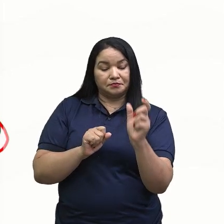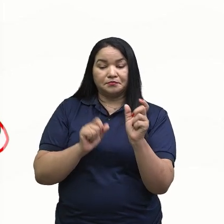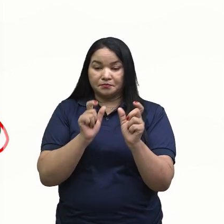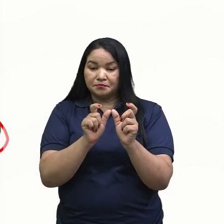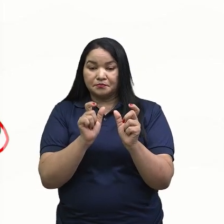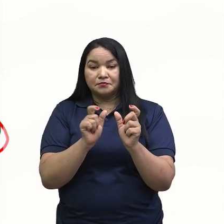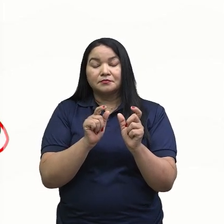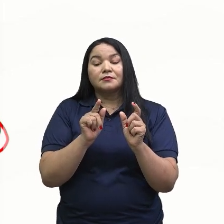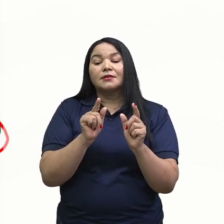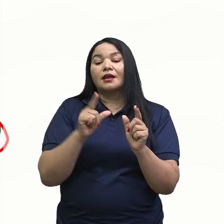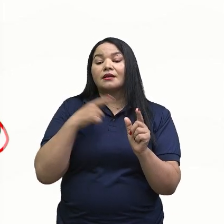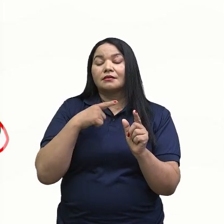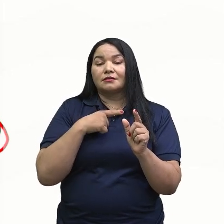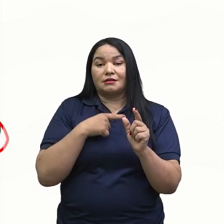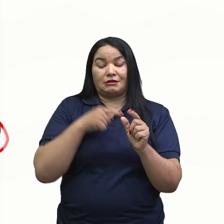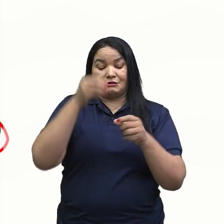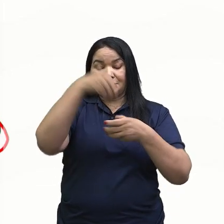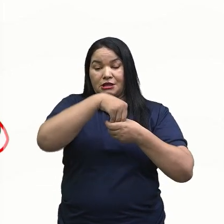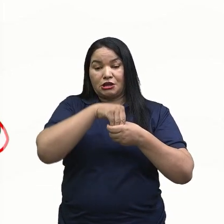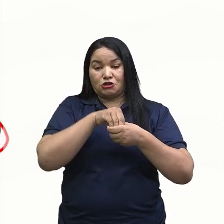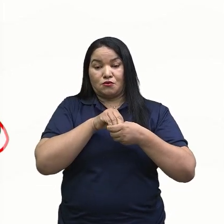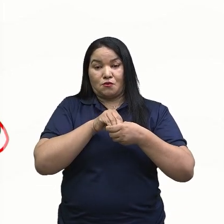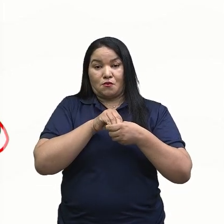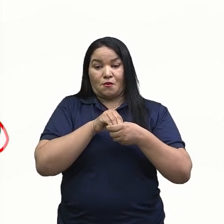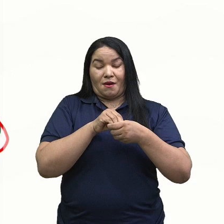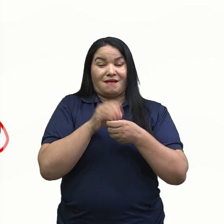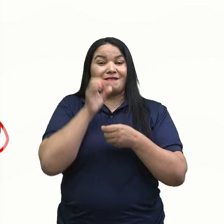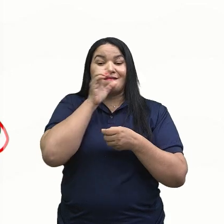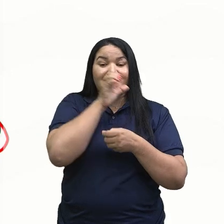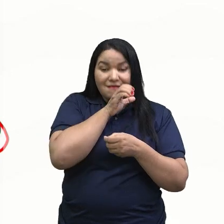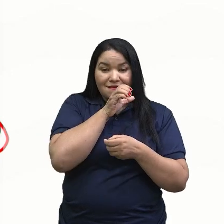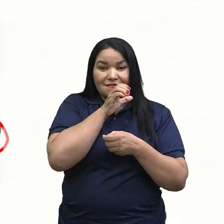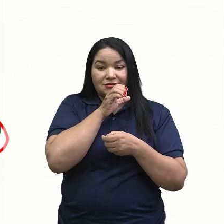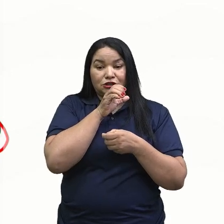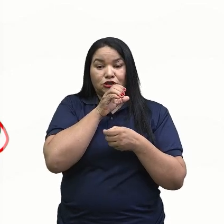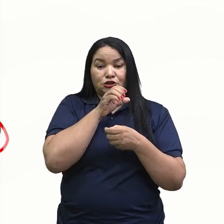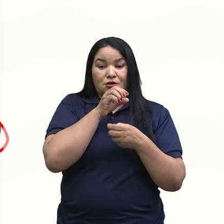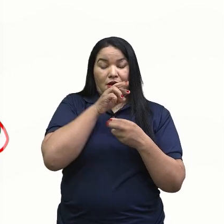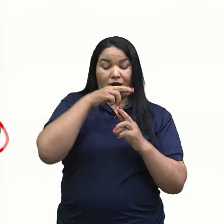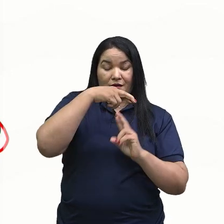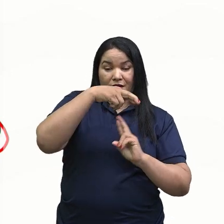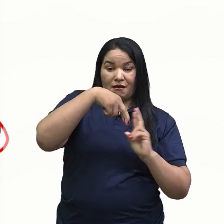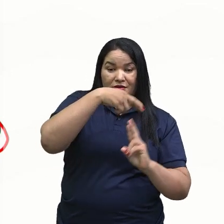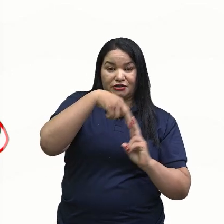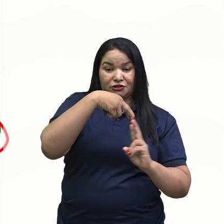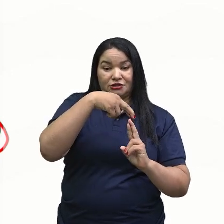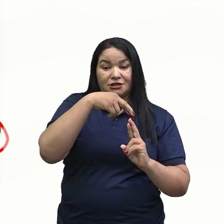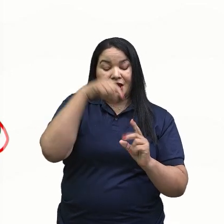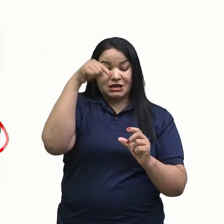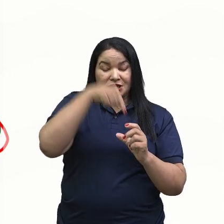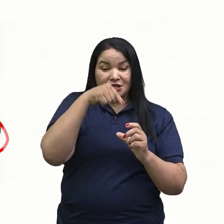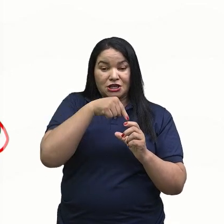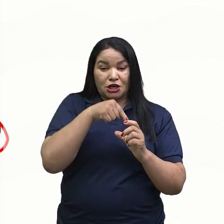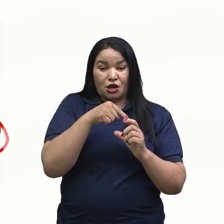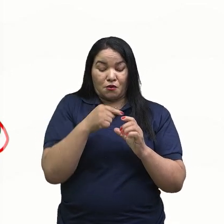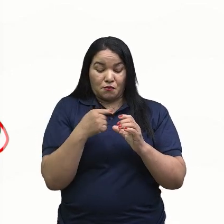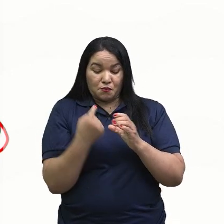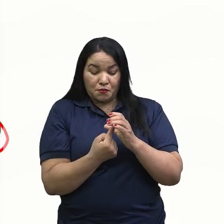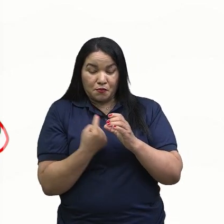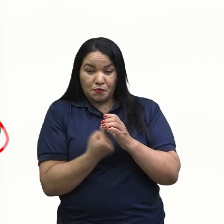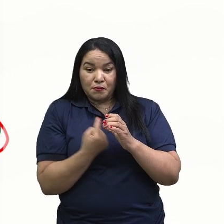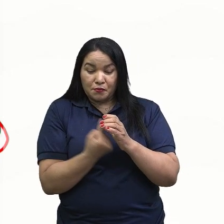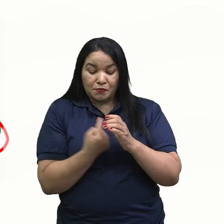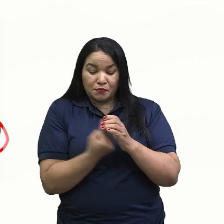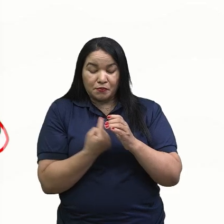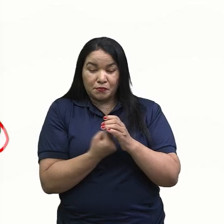aí ocorrem as reações, aquece esse líquido, e aí esse vapor vai rodar a turbina, e